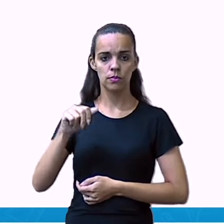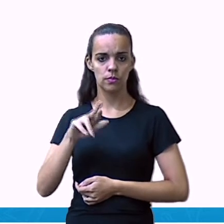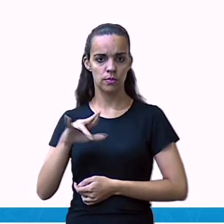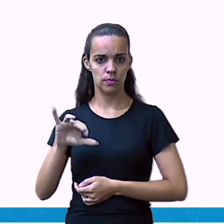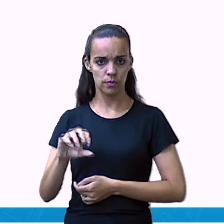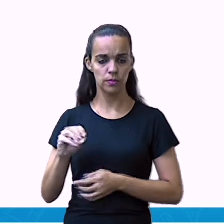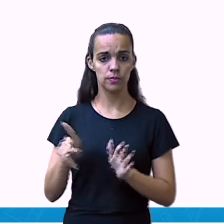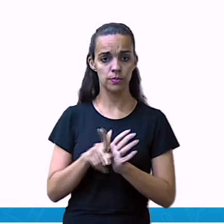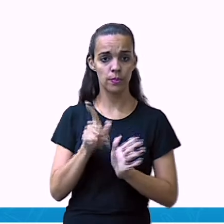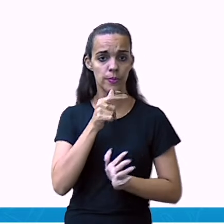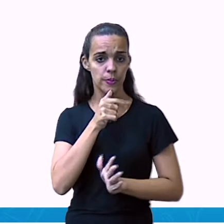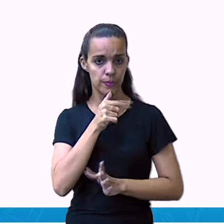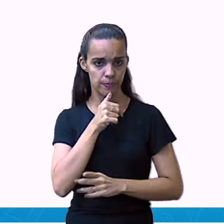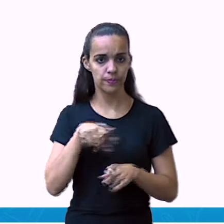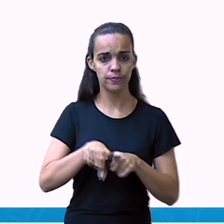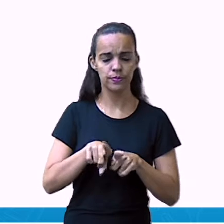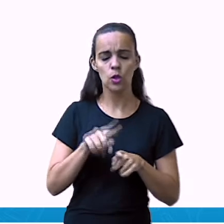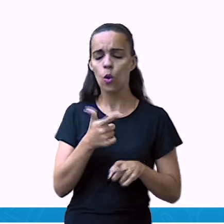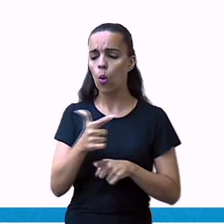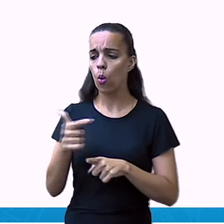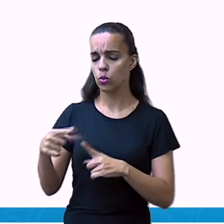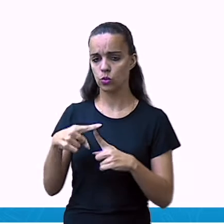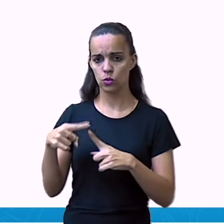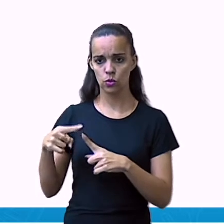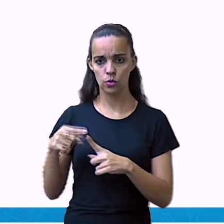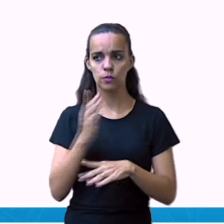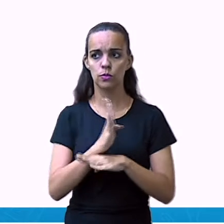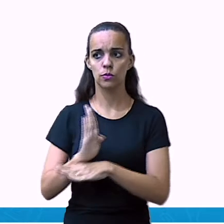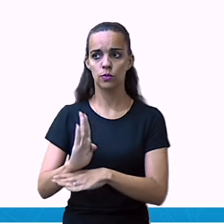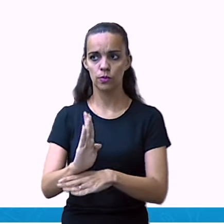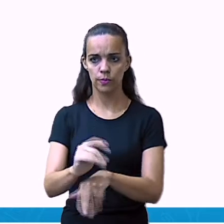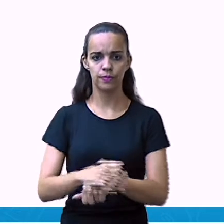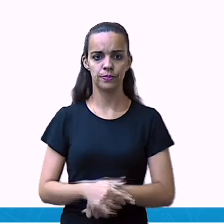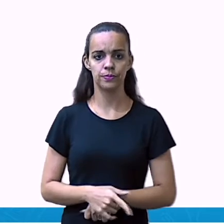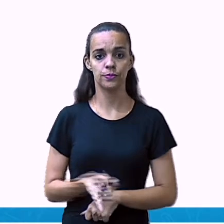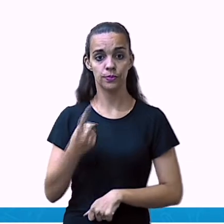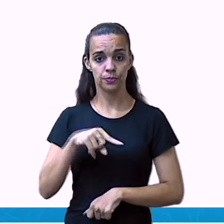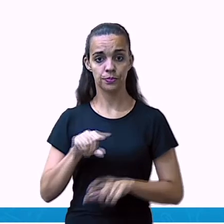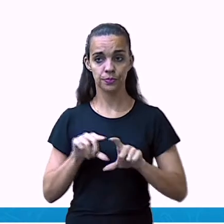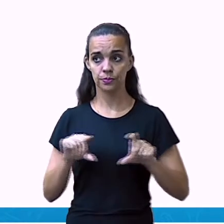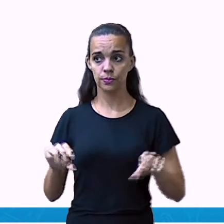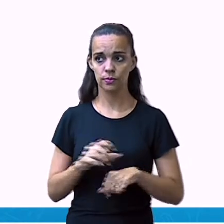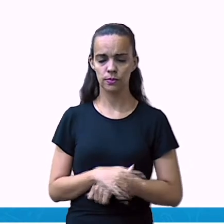até outros tubarões. Vamos ler o outro quadrinho.